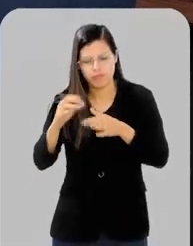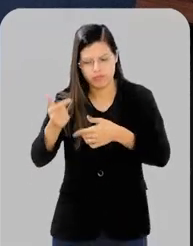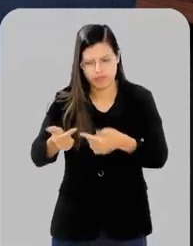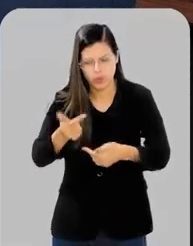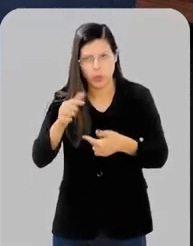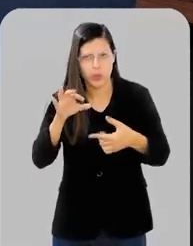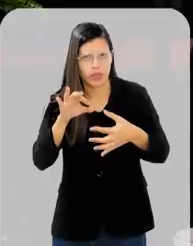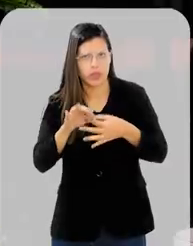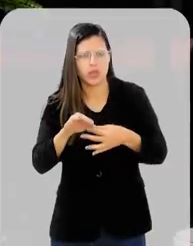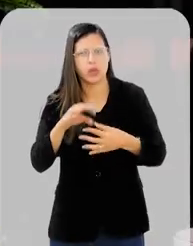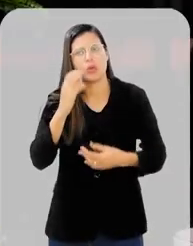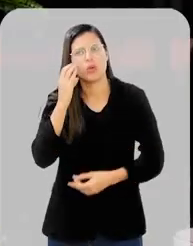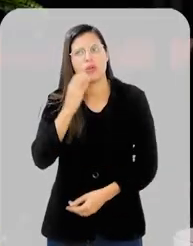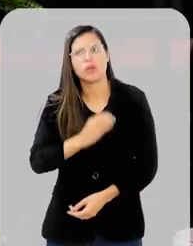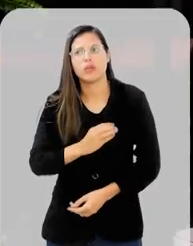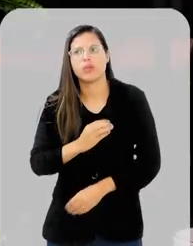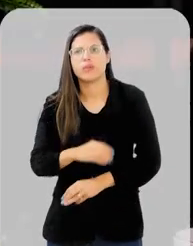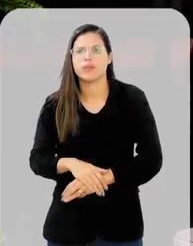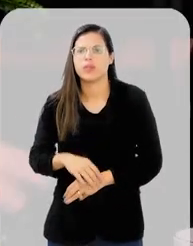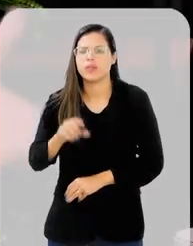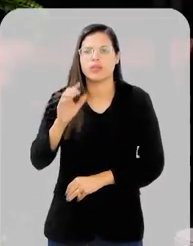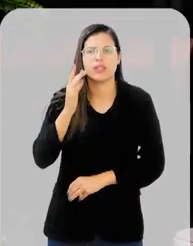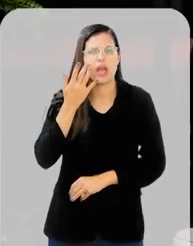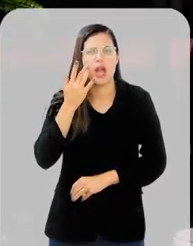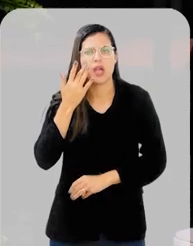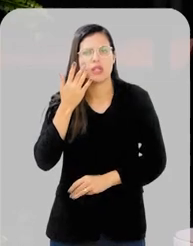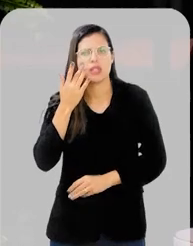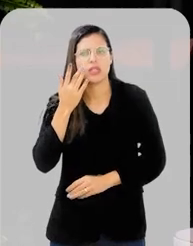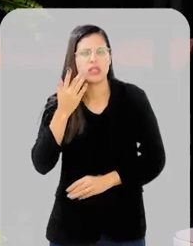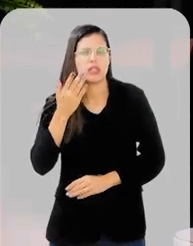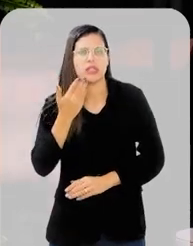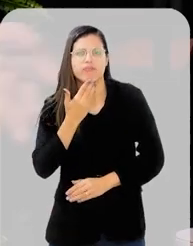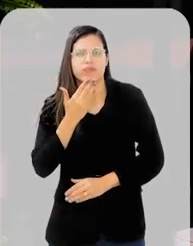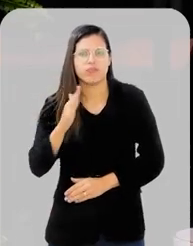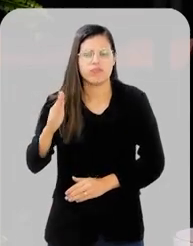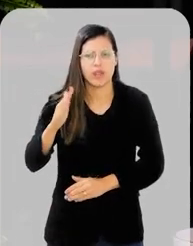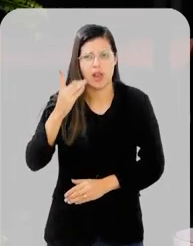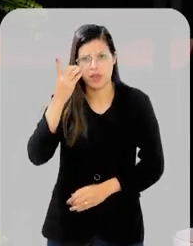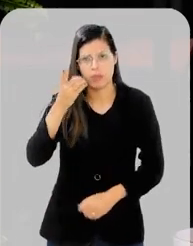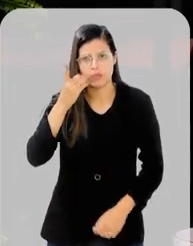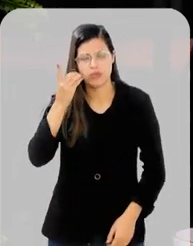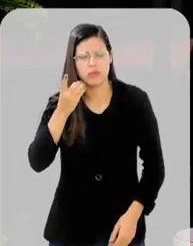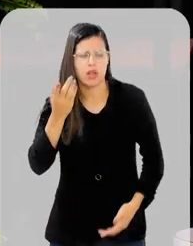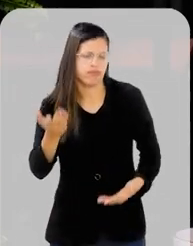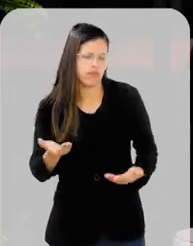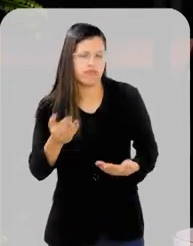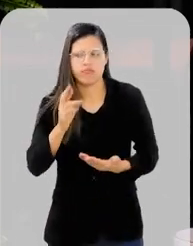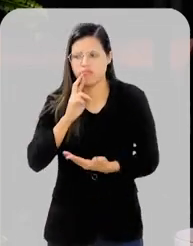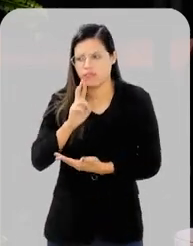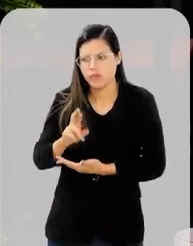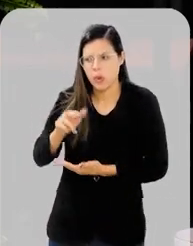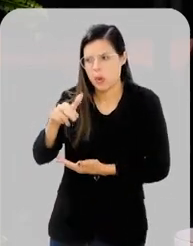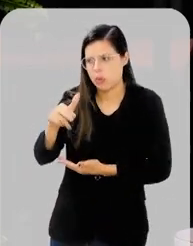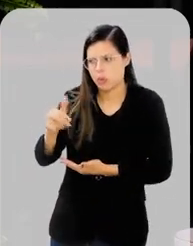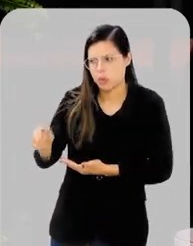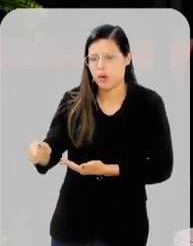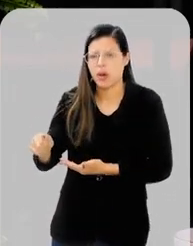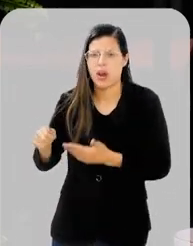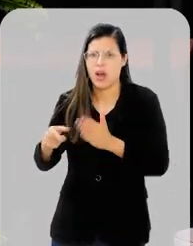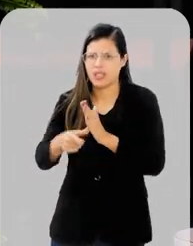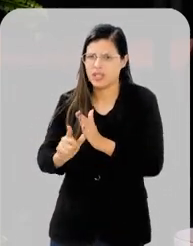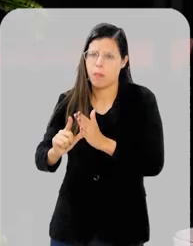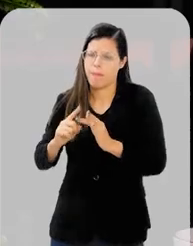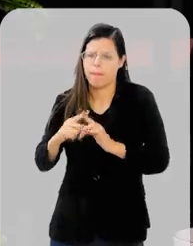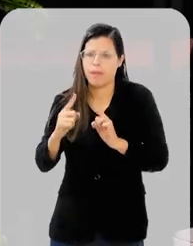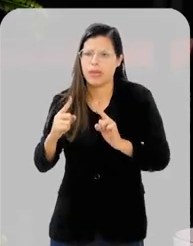ao Governador Cláudio Castro que que você acha de ser candidato a deputada eu falei bom nunca fui mas para mim vai ser uma